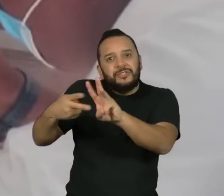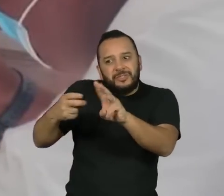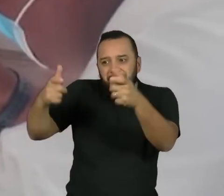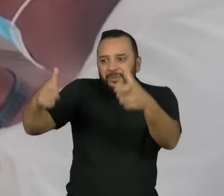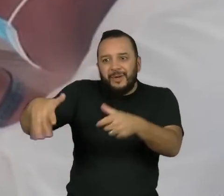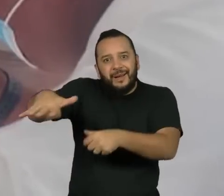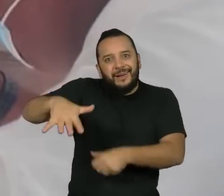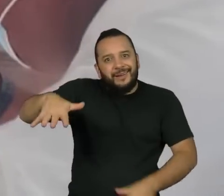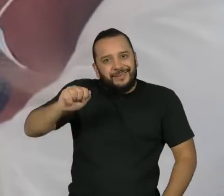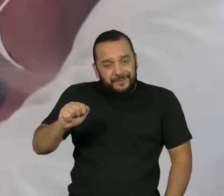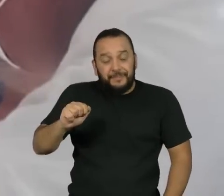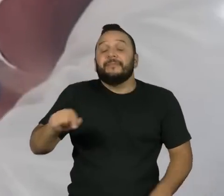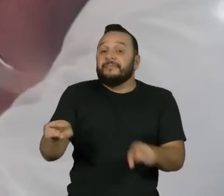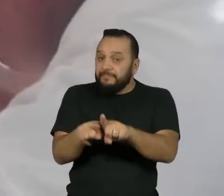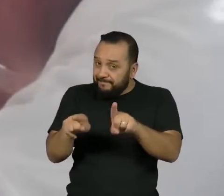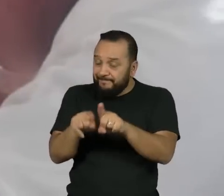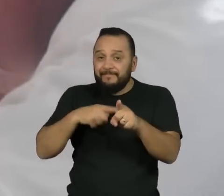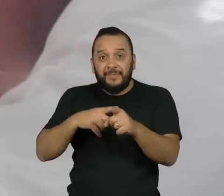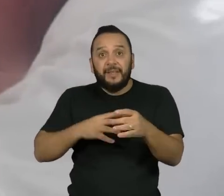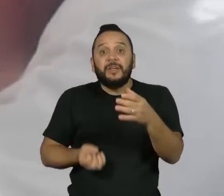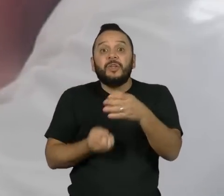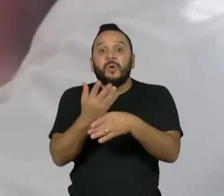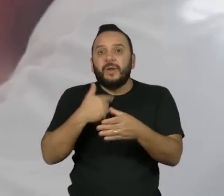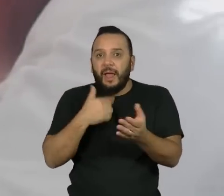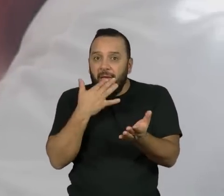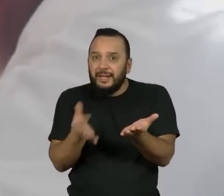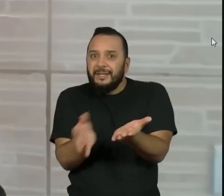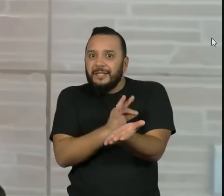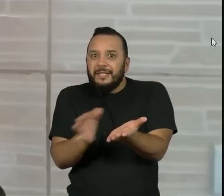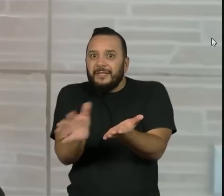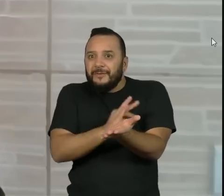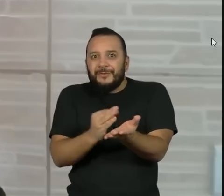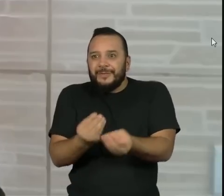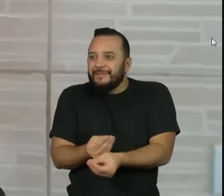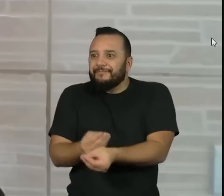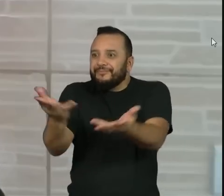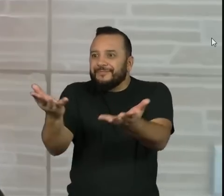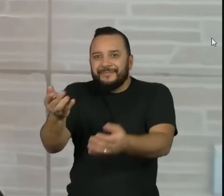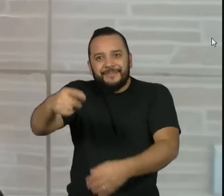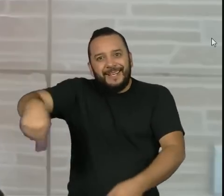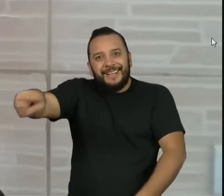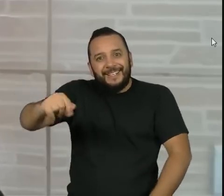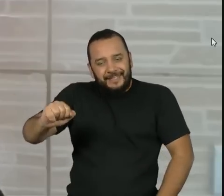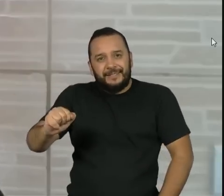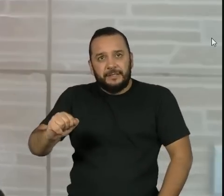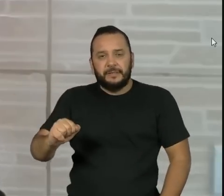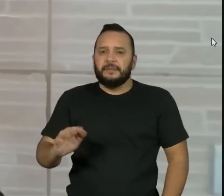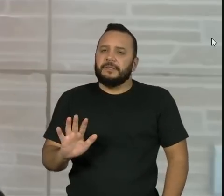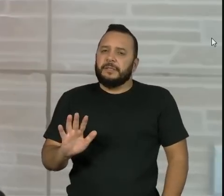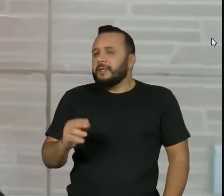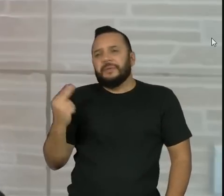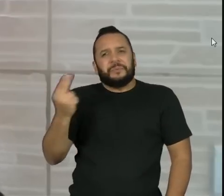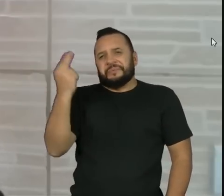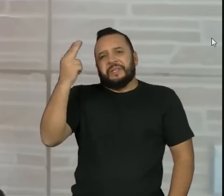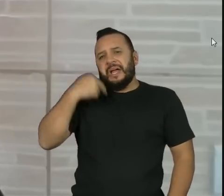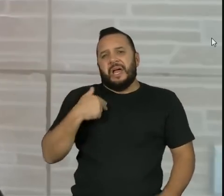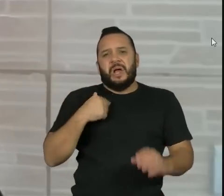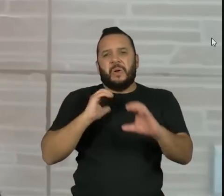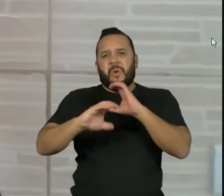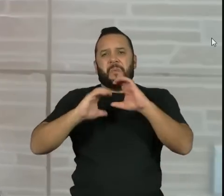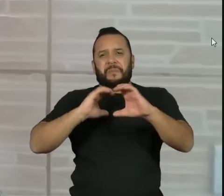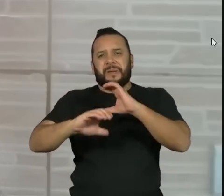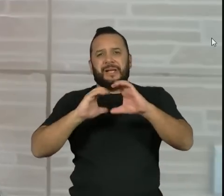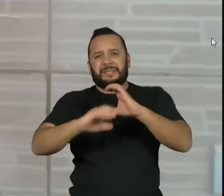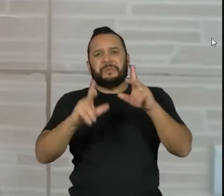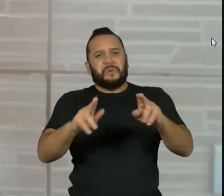região. Para isso, desenvolveu uma cartilha. A gente não podia levar aquela comunicação que a gente estava assistindo